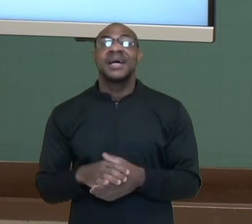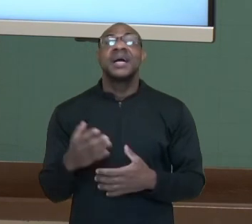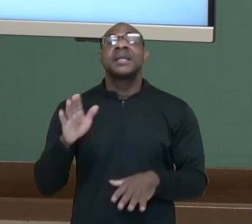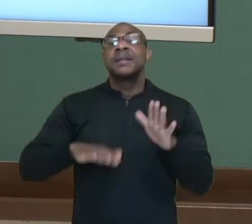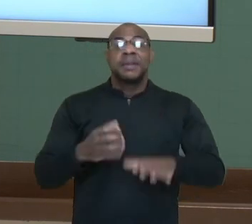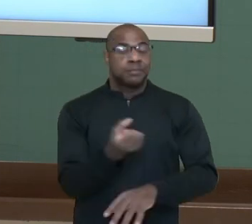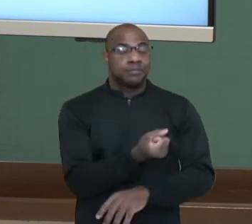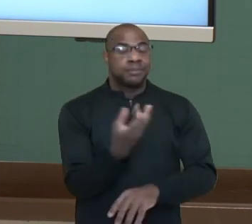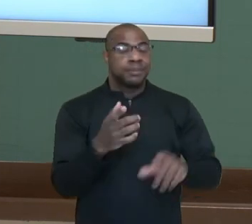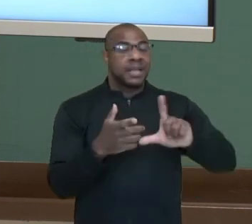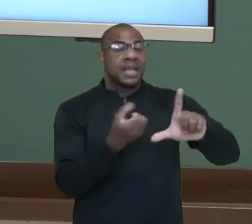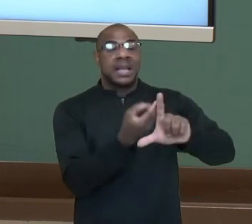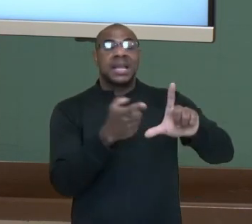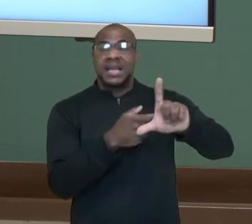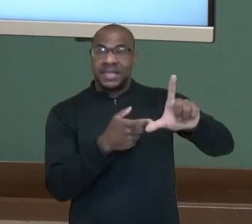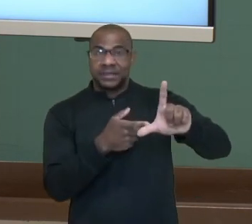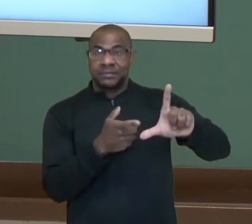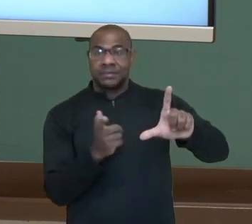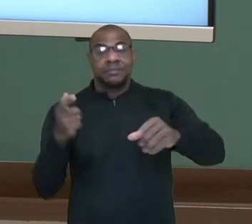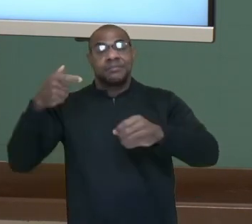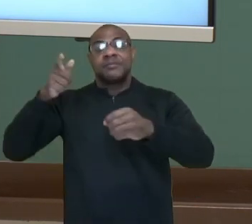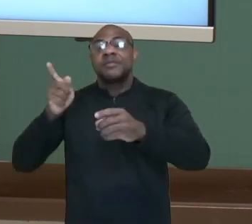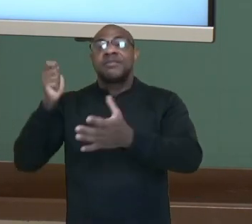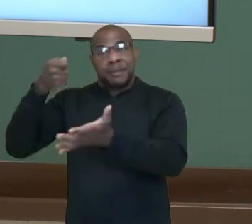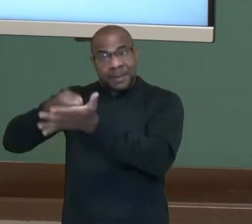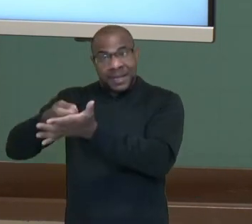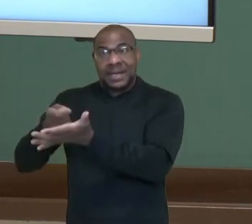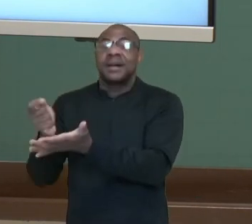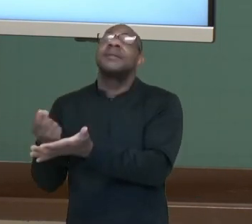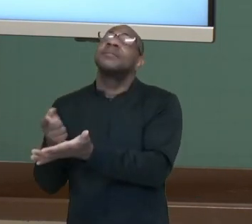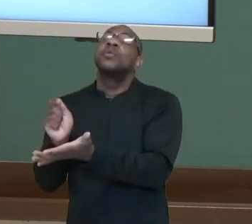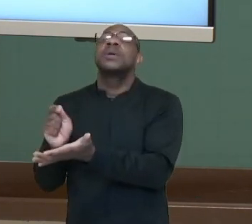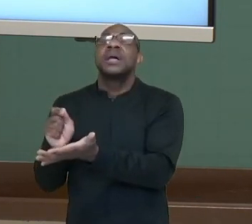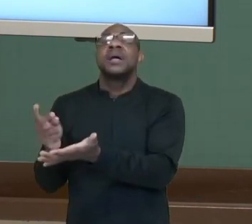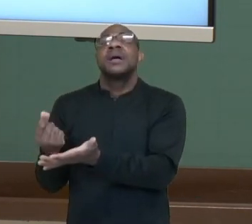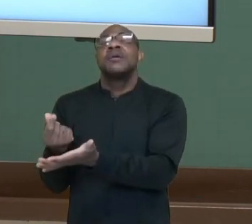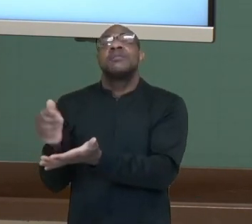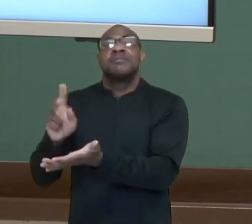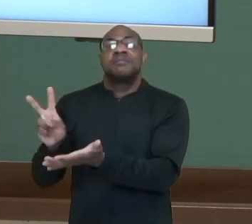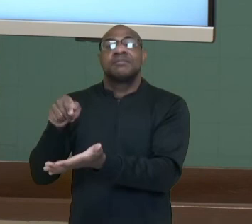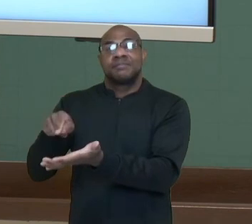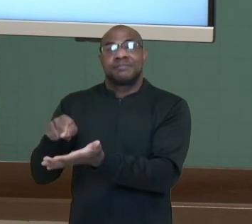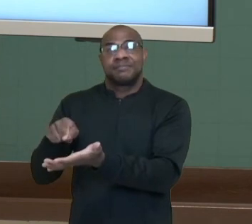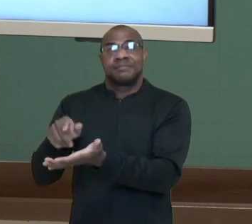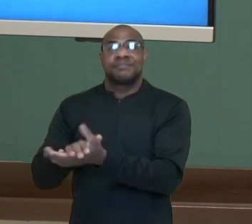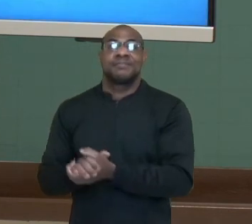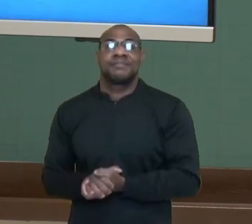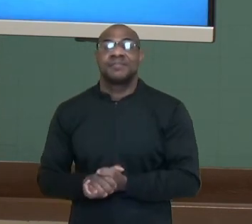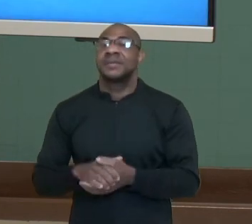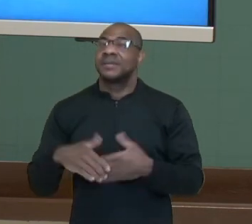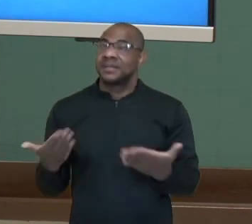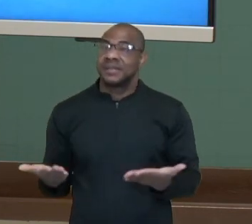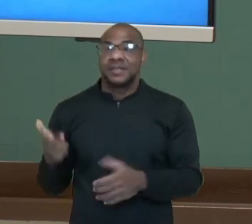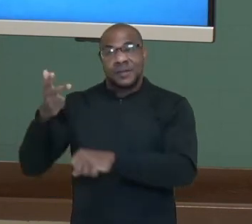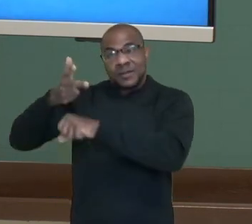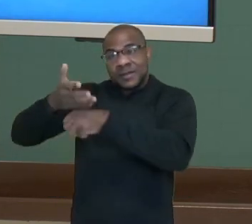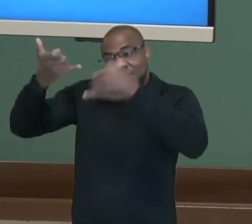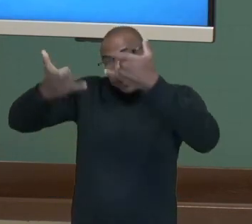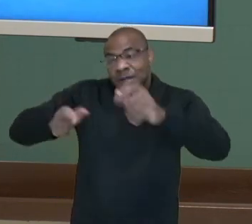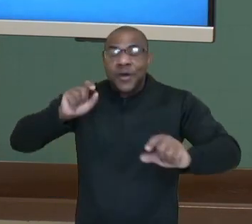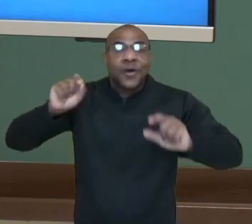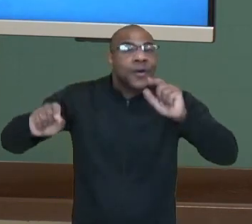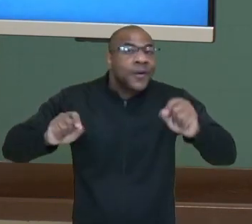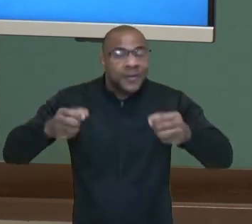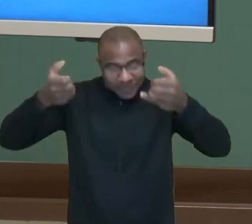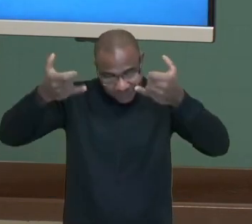quantidade de litros eu vou abastecer, é a quantidade de dinheiro ou quantidade de valor que eu vou pagar, certo? Neste vídeo, nós falamos